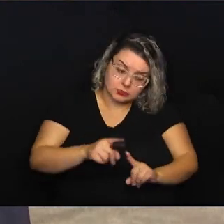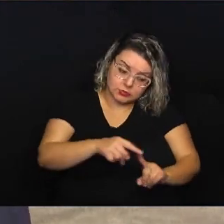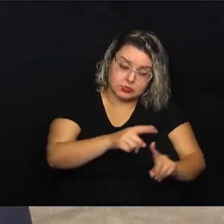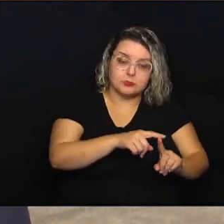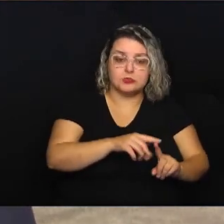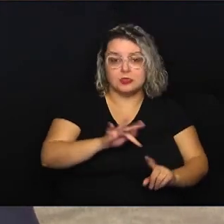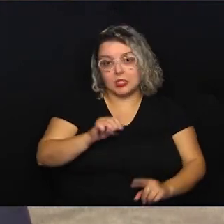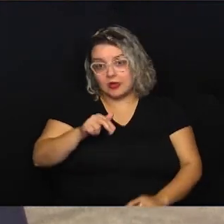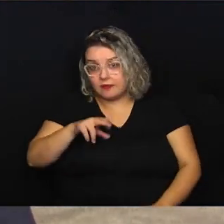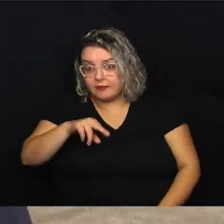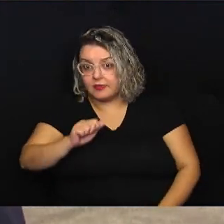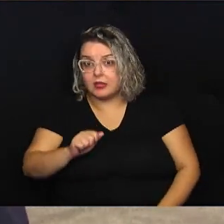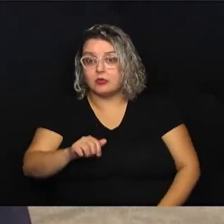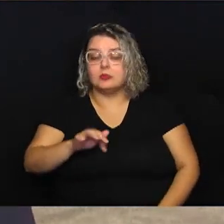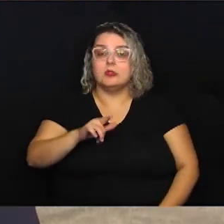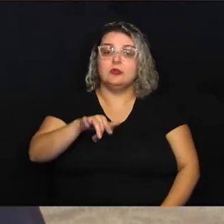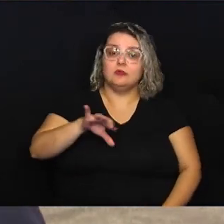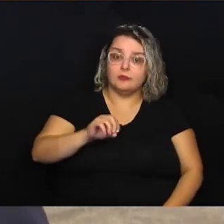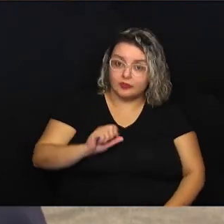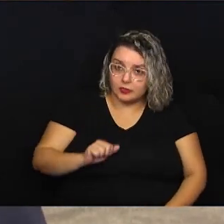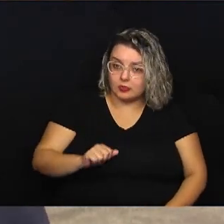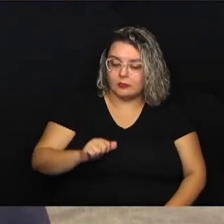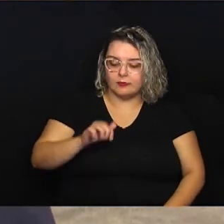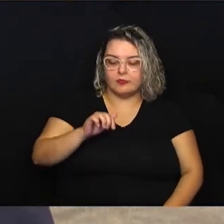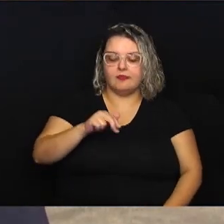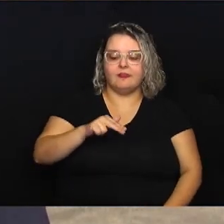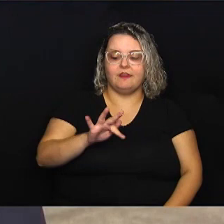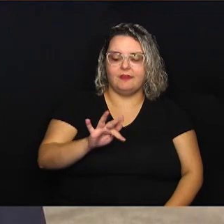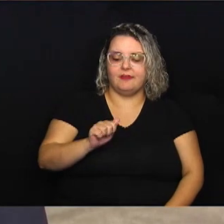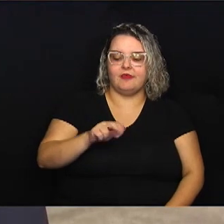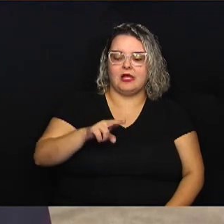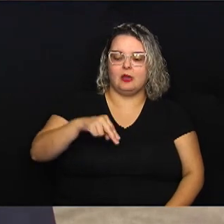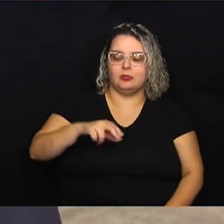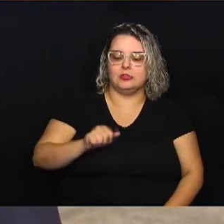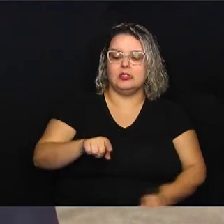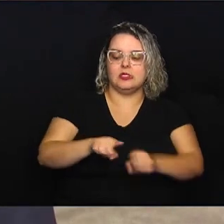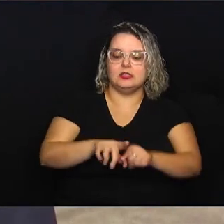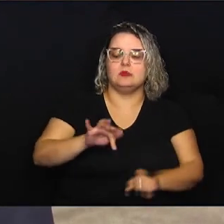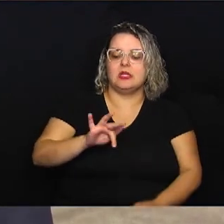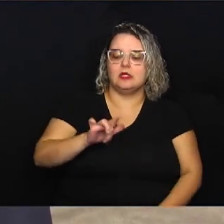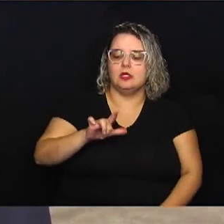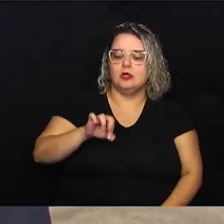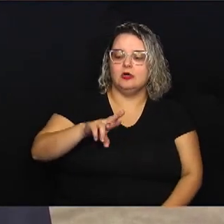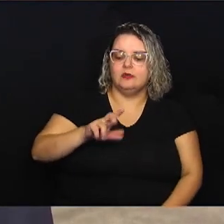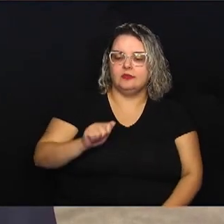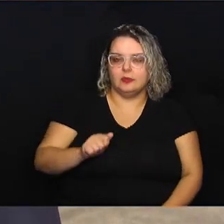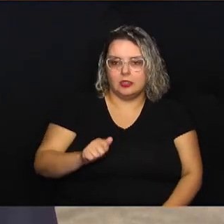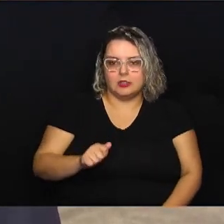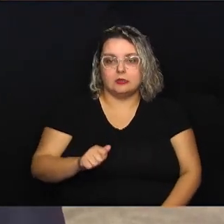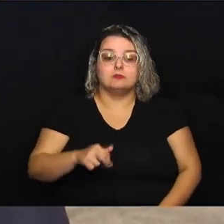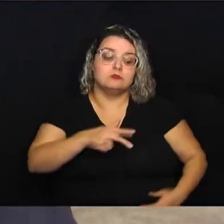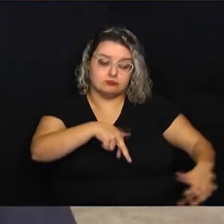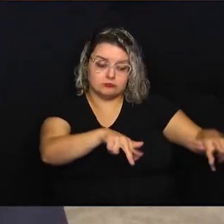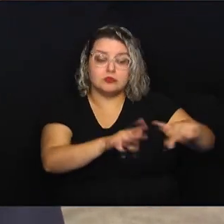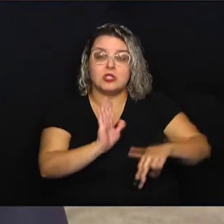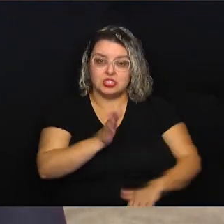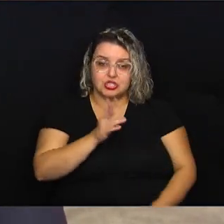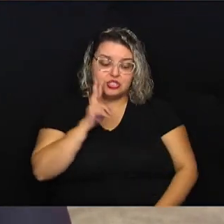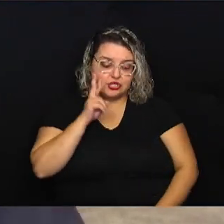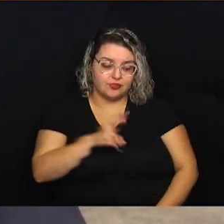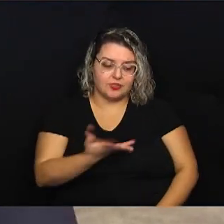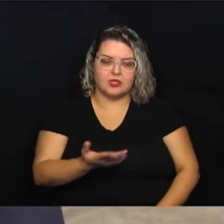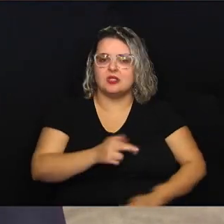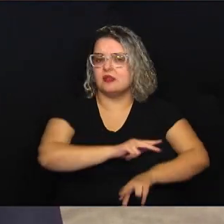fauna, da flora que habitam aquela região. Eu andei já nesta área e sei que ali habitam vários